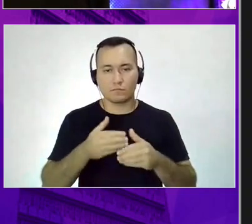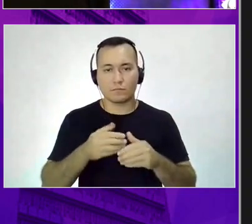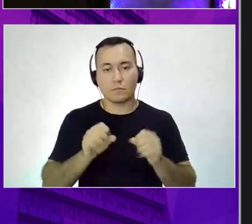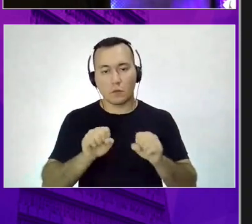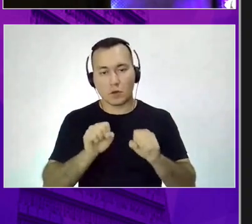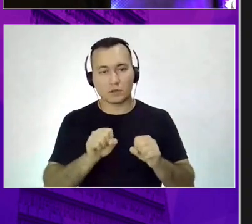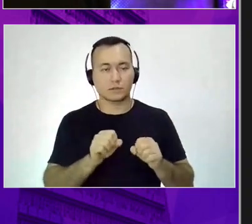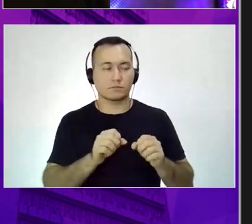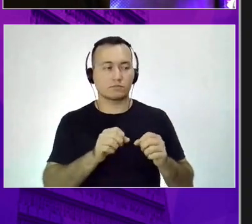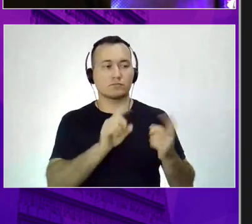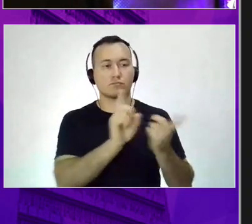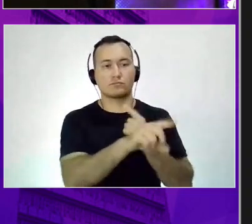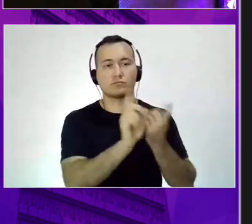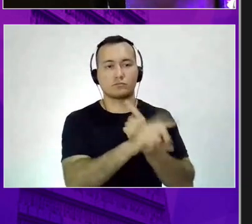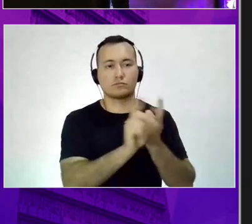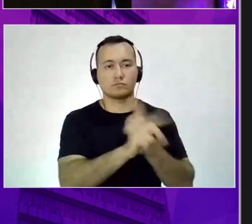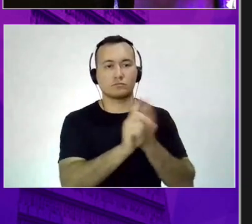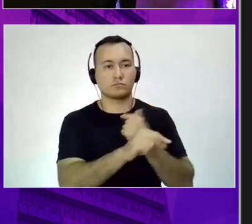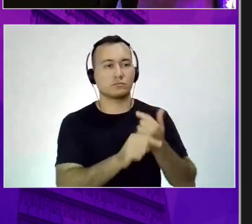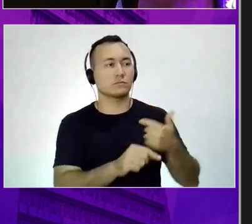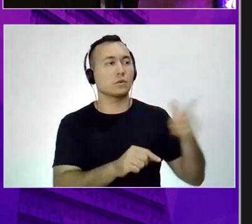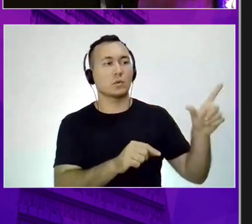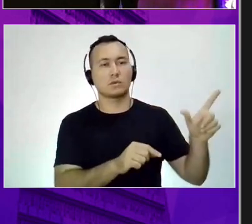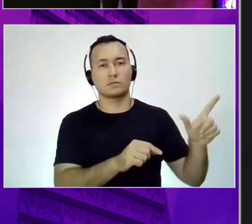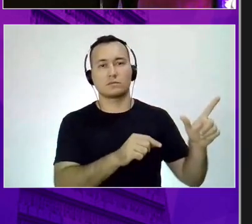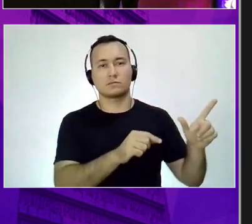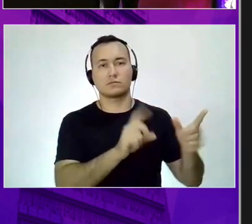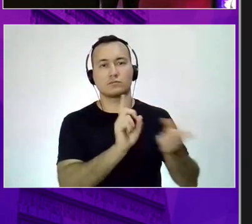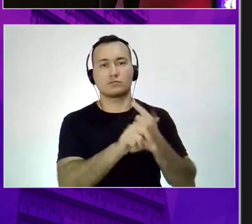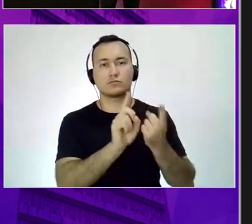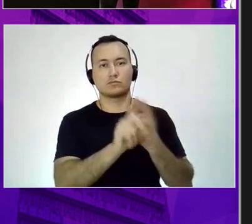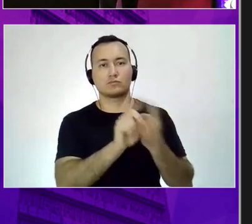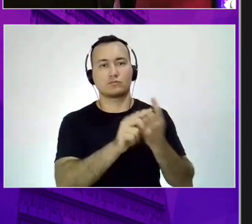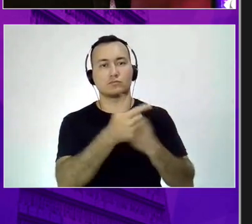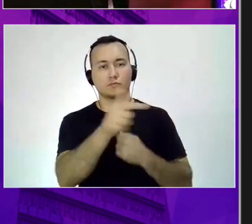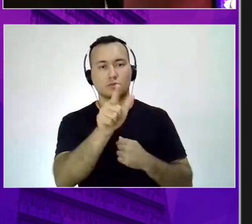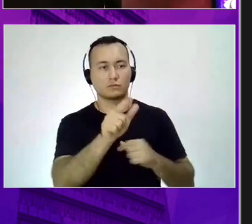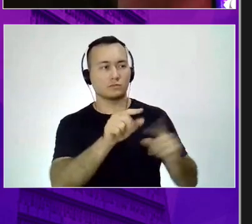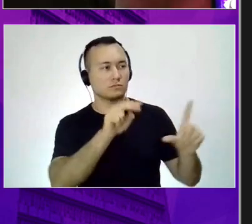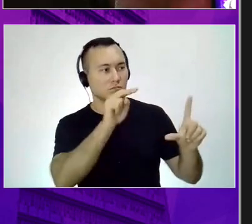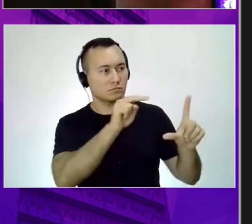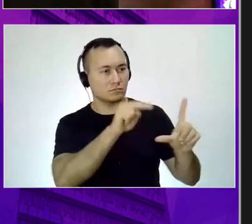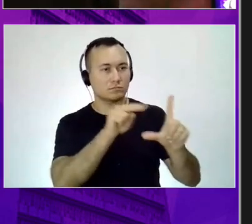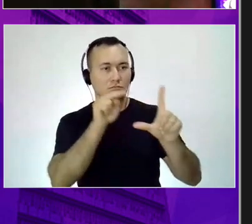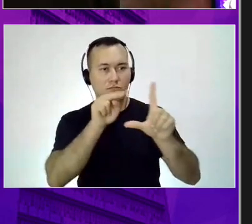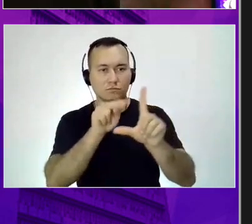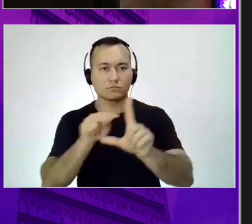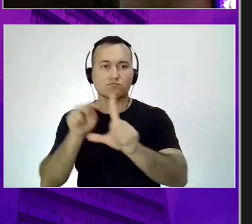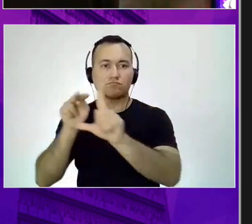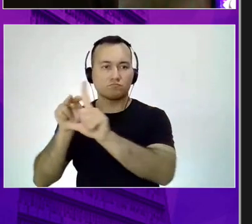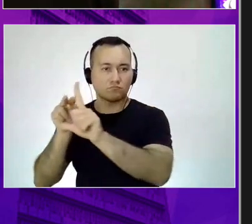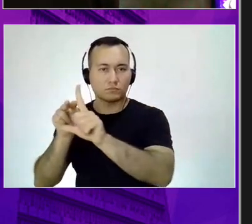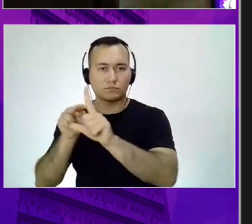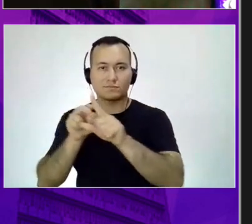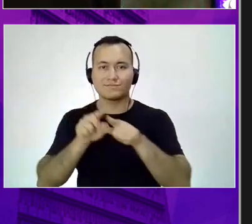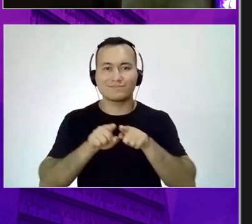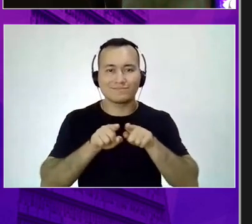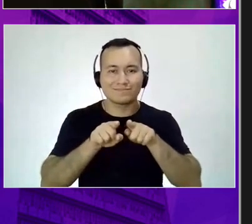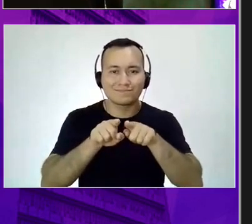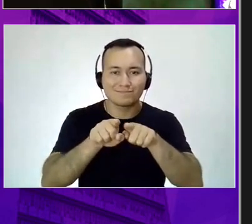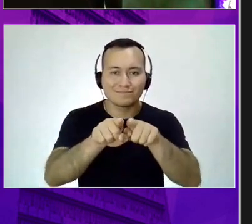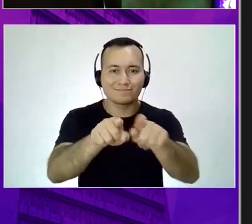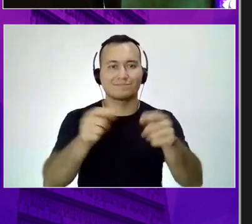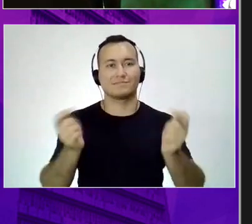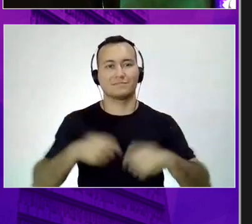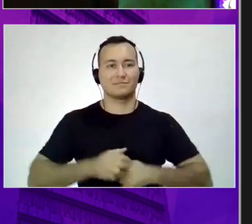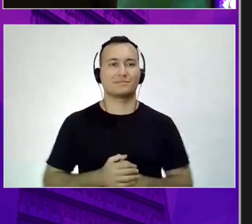bacana. E aqui você consegue também, dentro do Step Functions, acompanhar essas execuções. Tá? Ali está tudo verdinho, porque